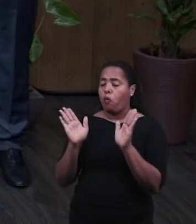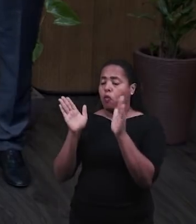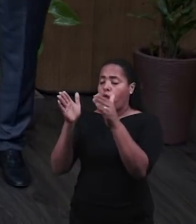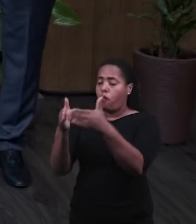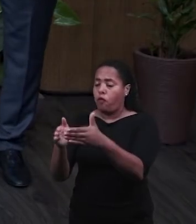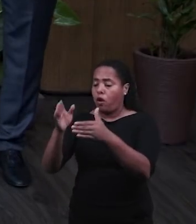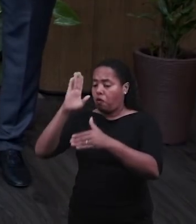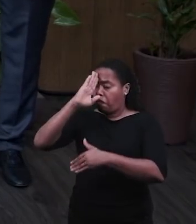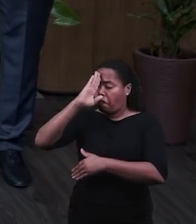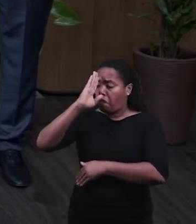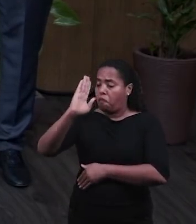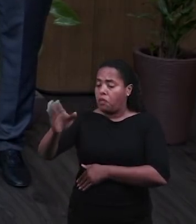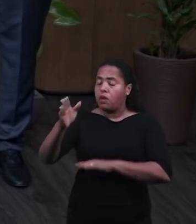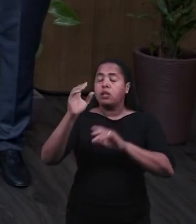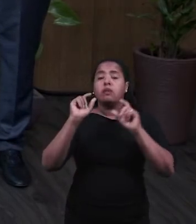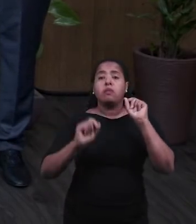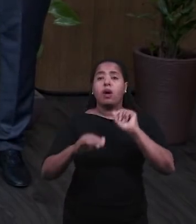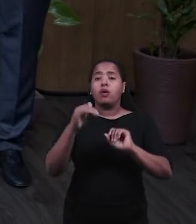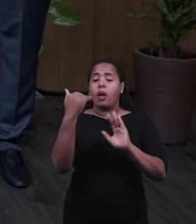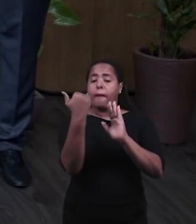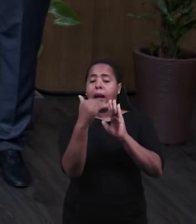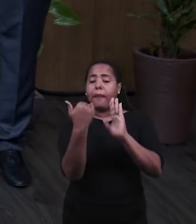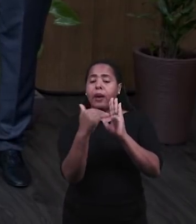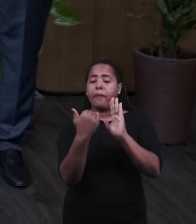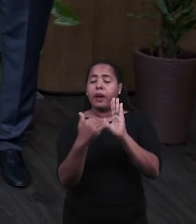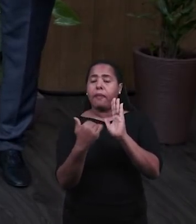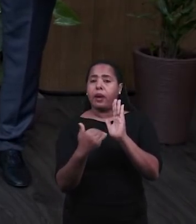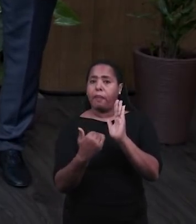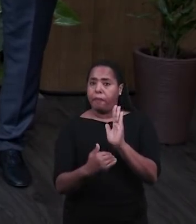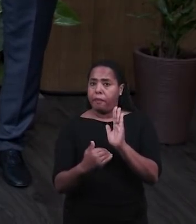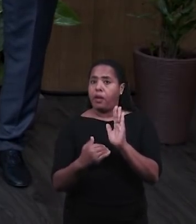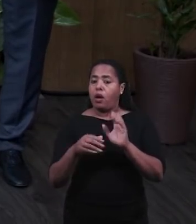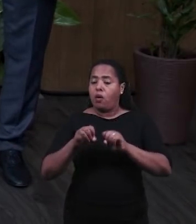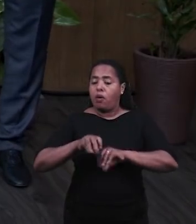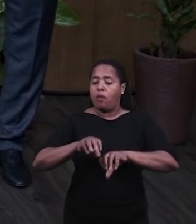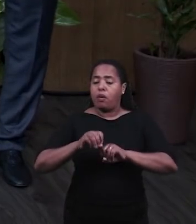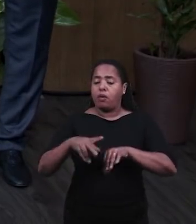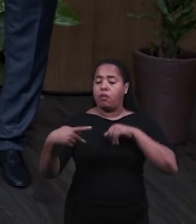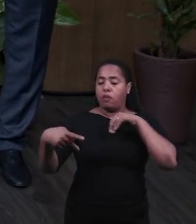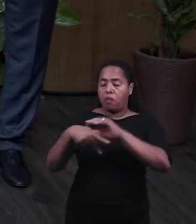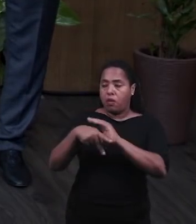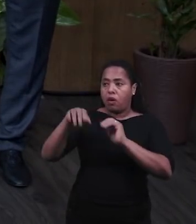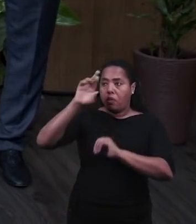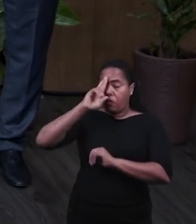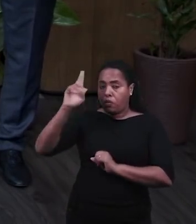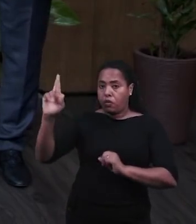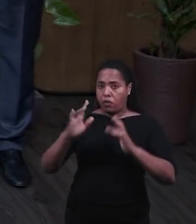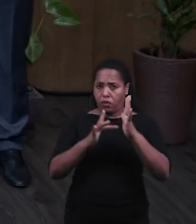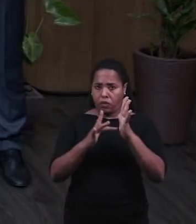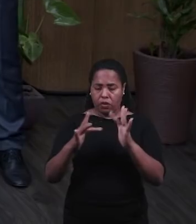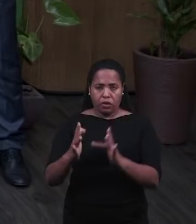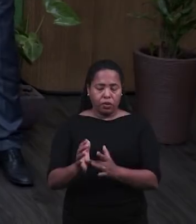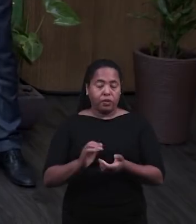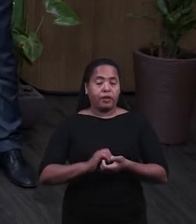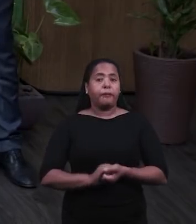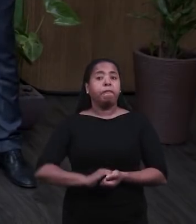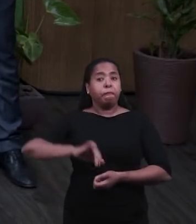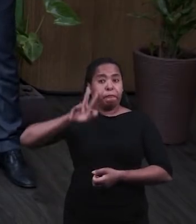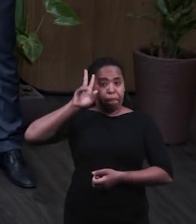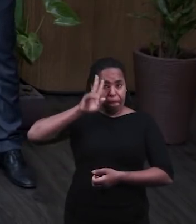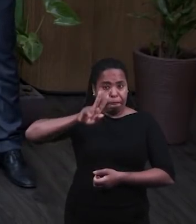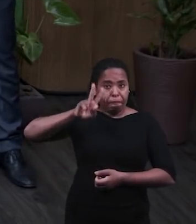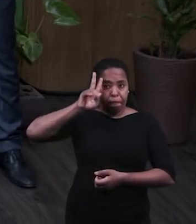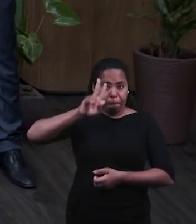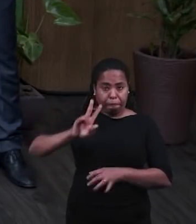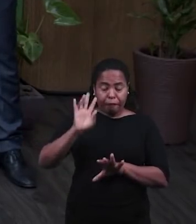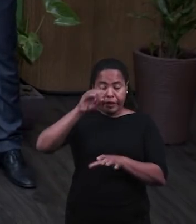de estabelecer o ensino da parte do Senhor Jesus. Lembrando que,